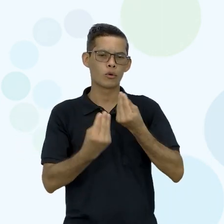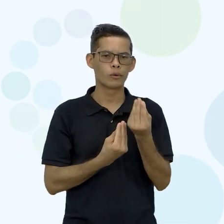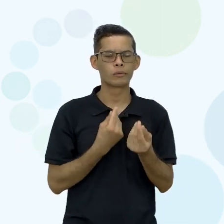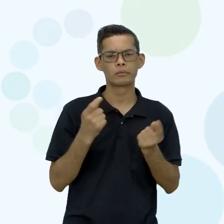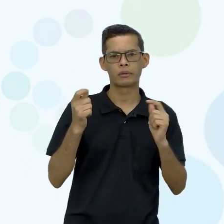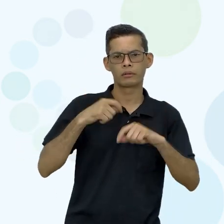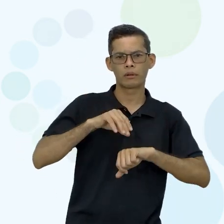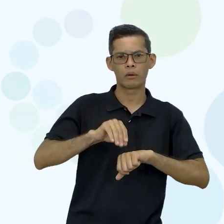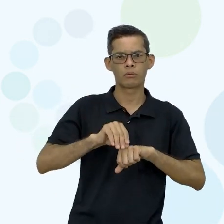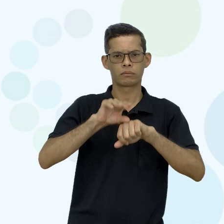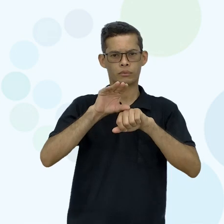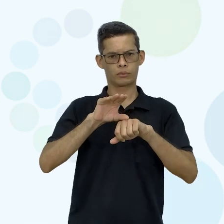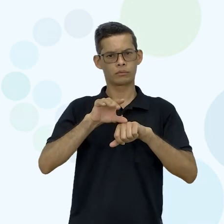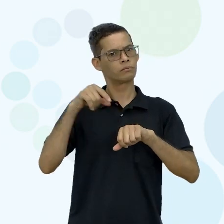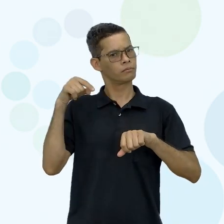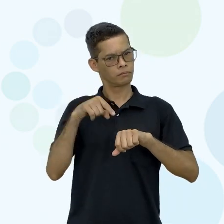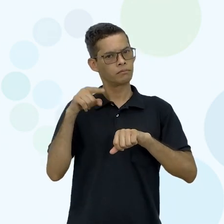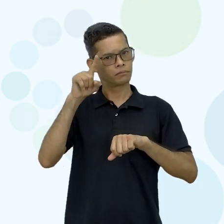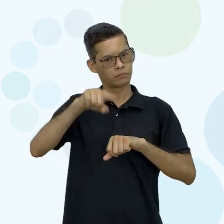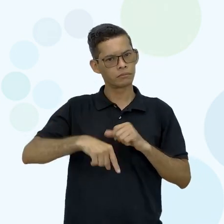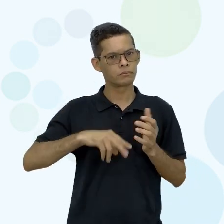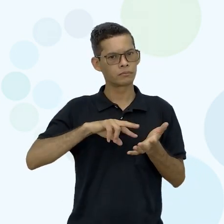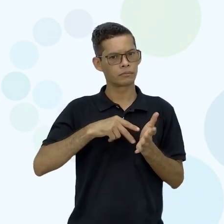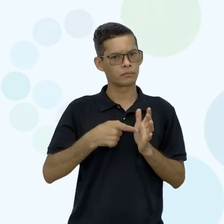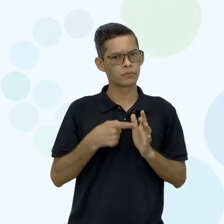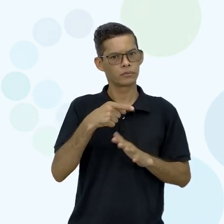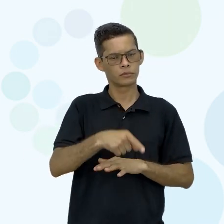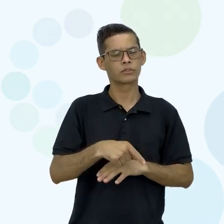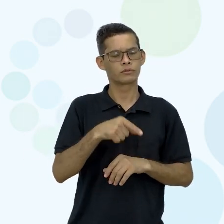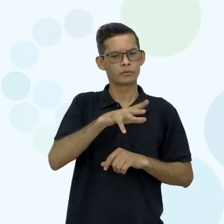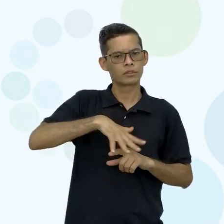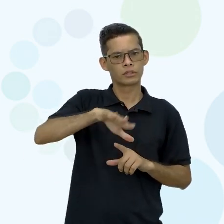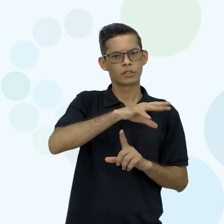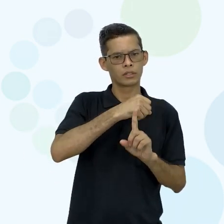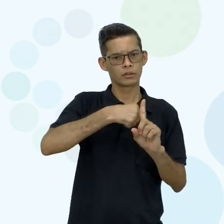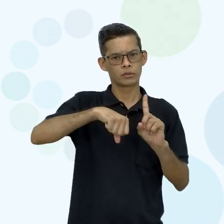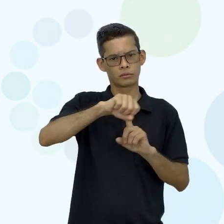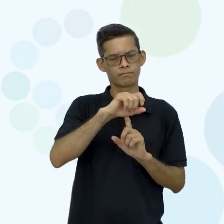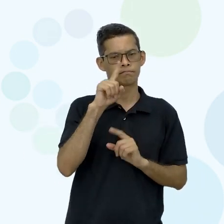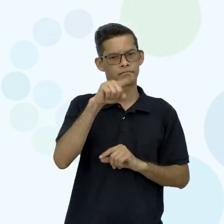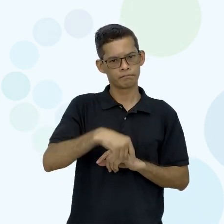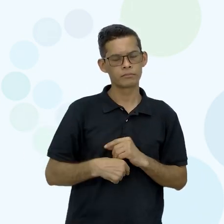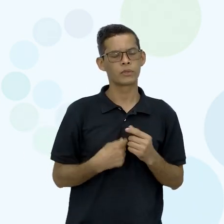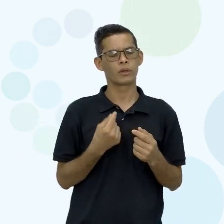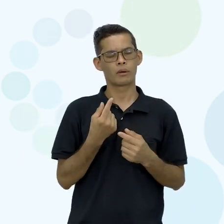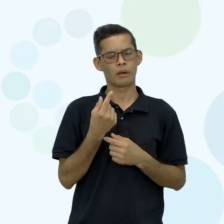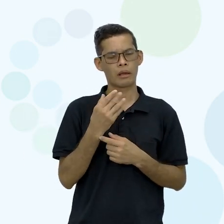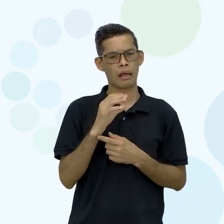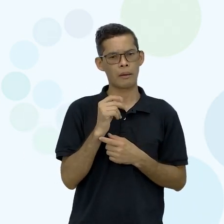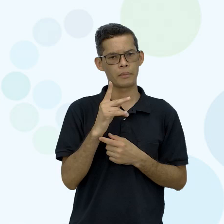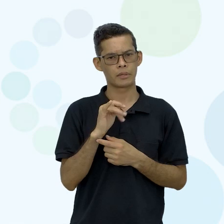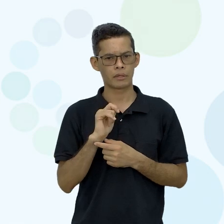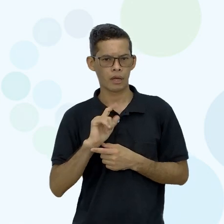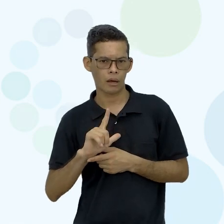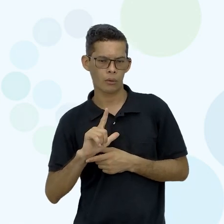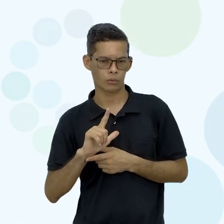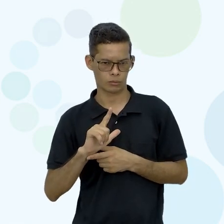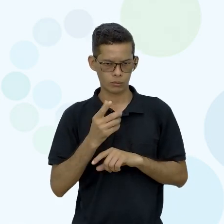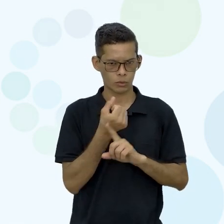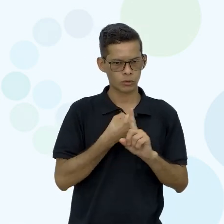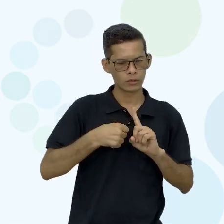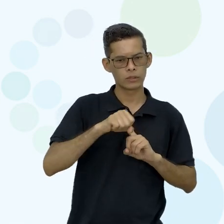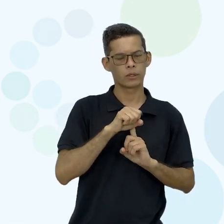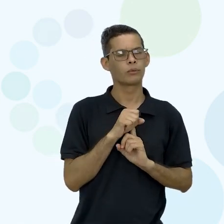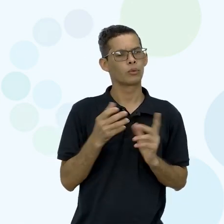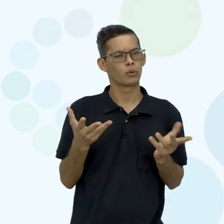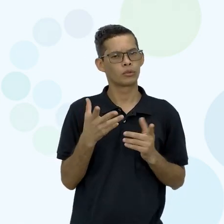o conhecimento também é uma espécie de capital social. E hoje a gente vai falar sobre a